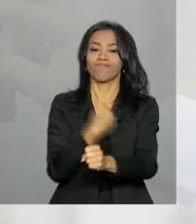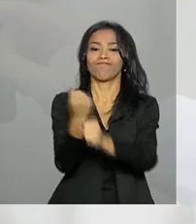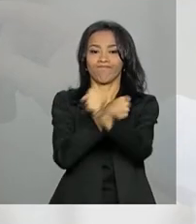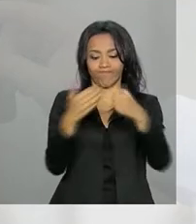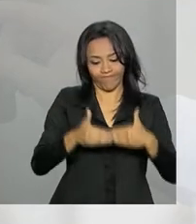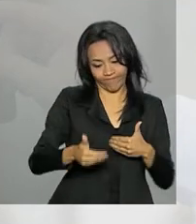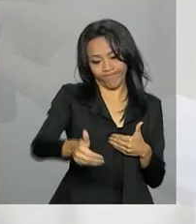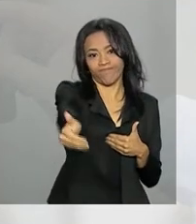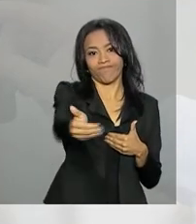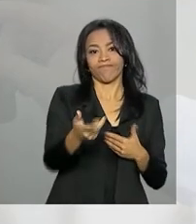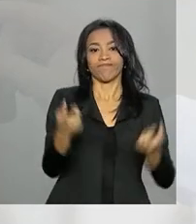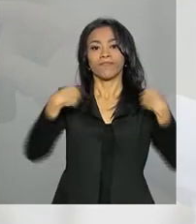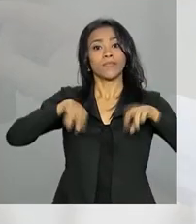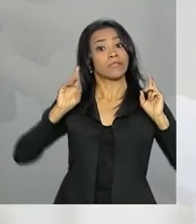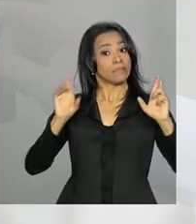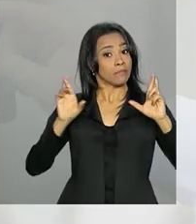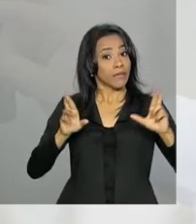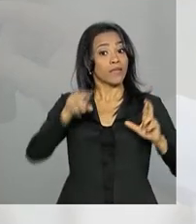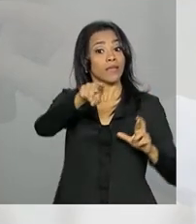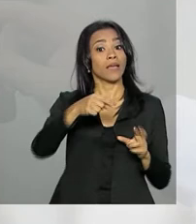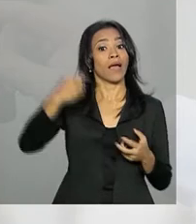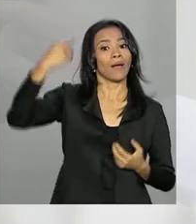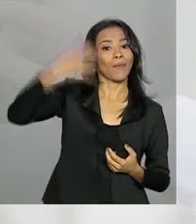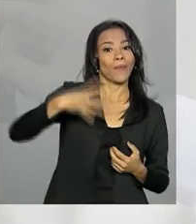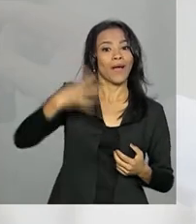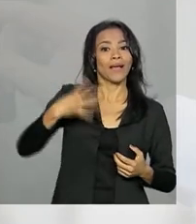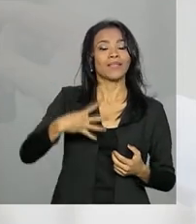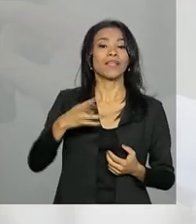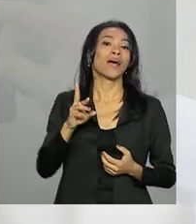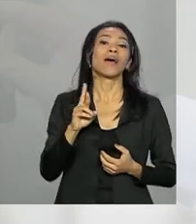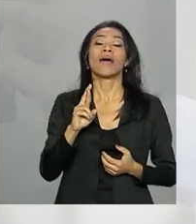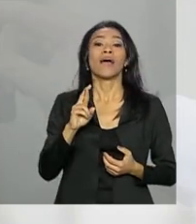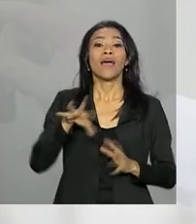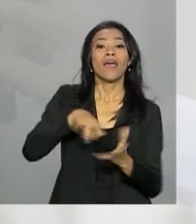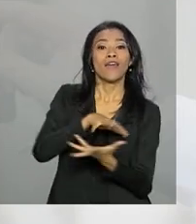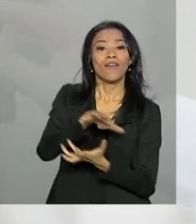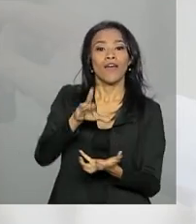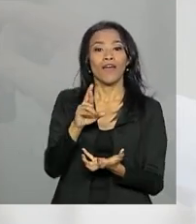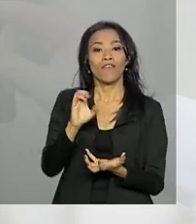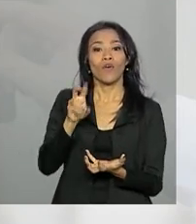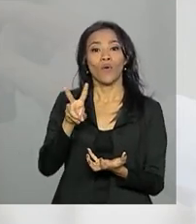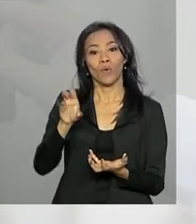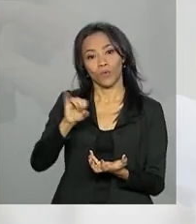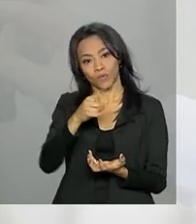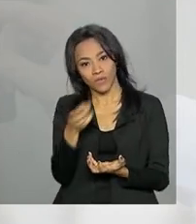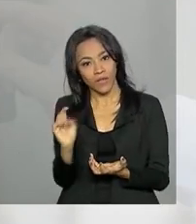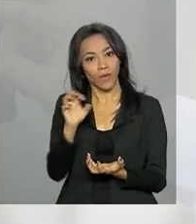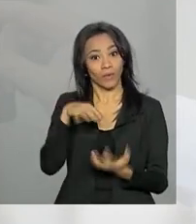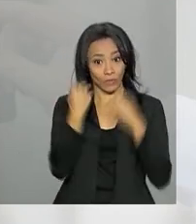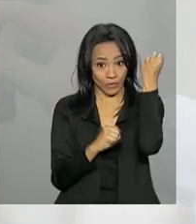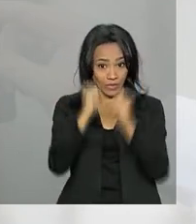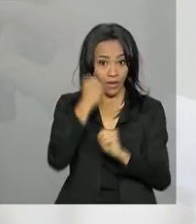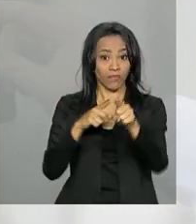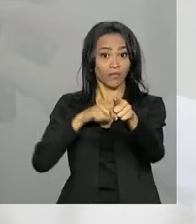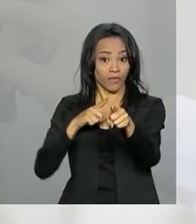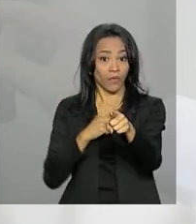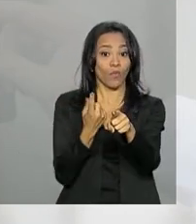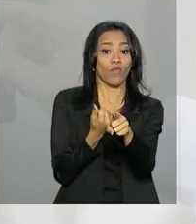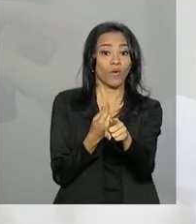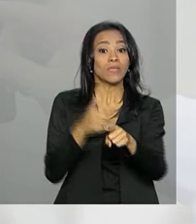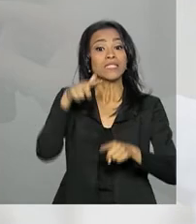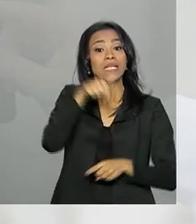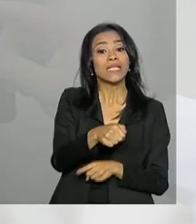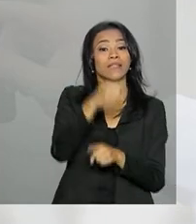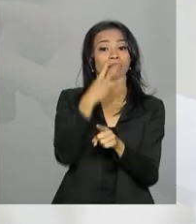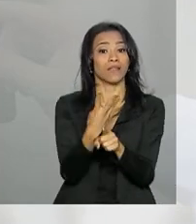estimativa é de que depois da quarta revolução industrial o brasil reduza custos no setor da ordem de 73 bilhões de